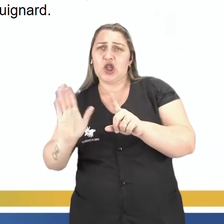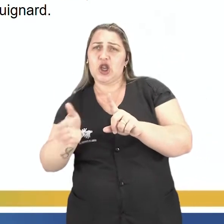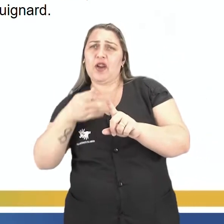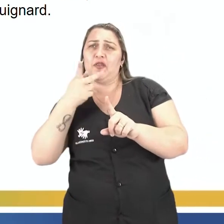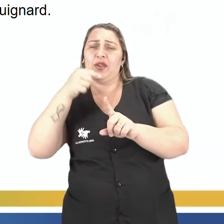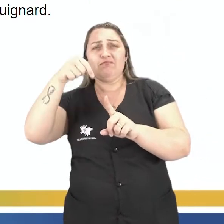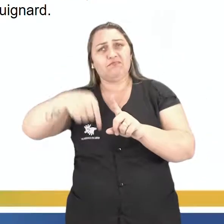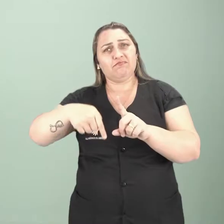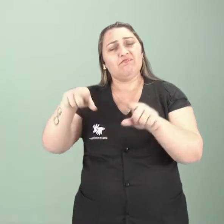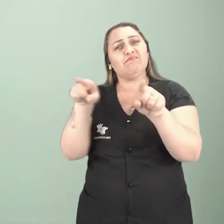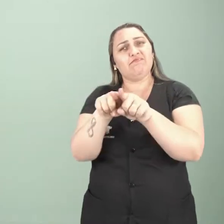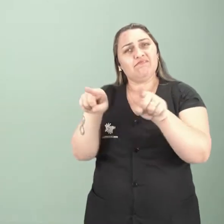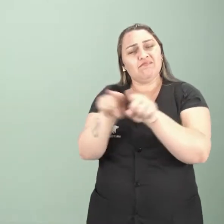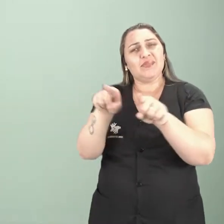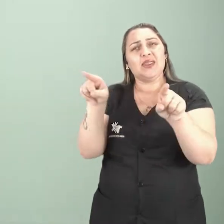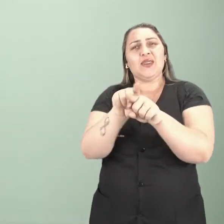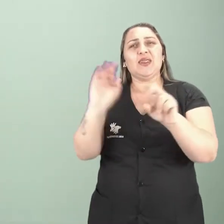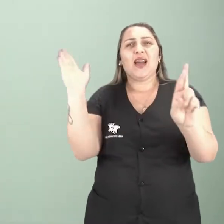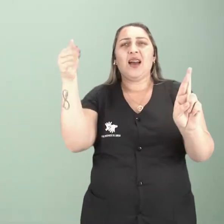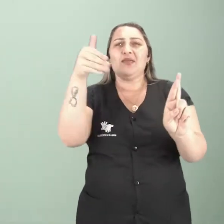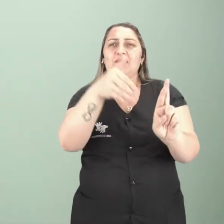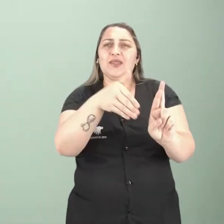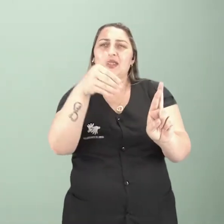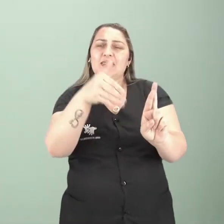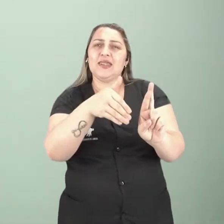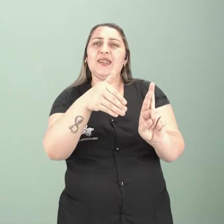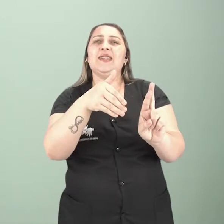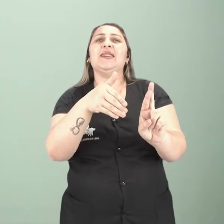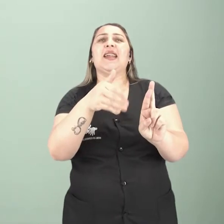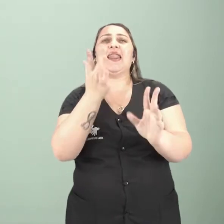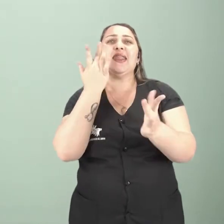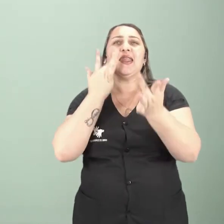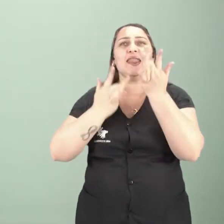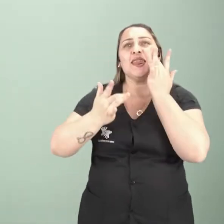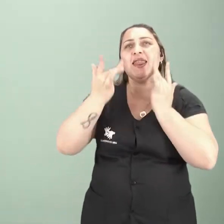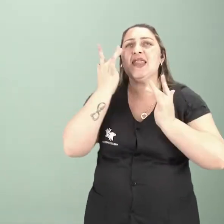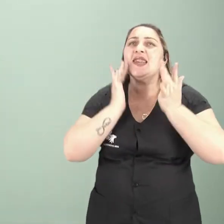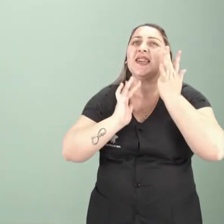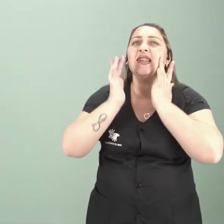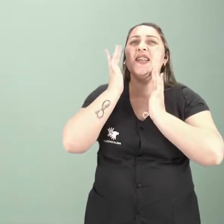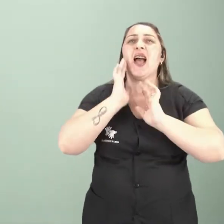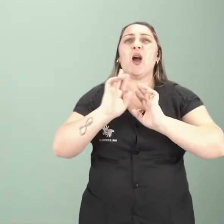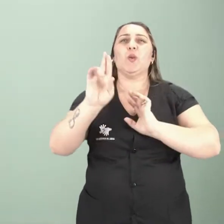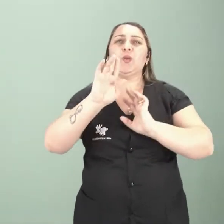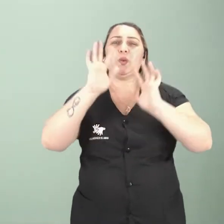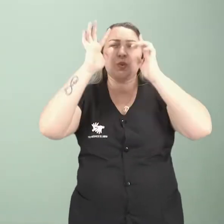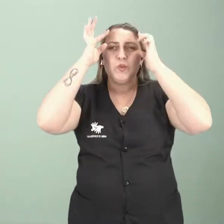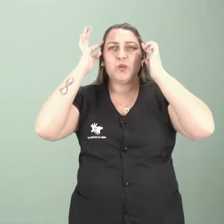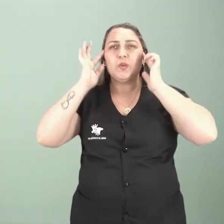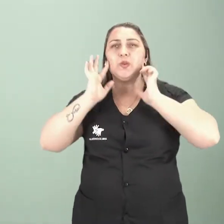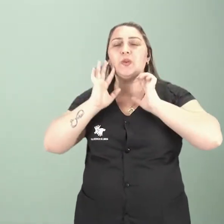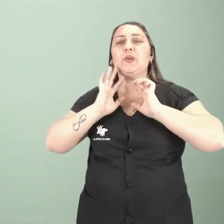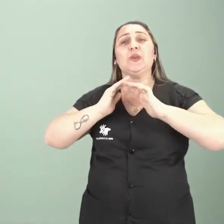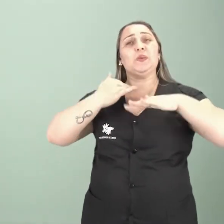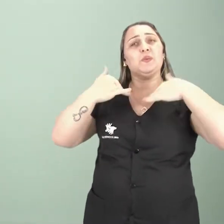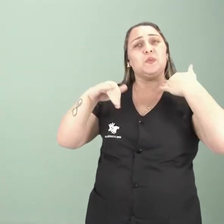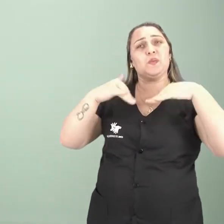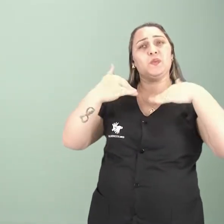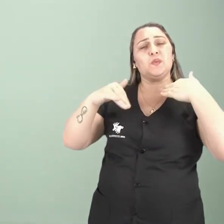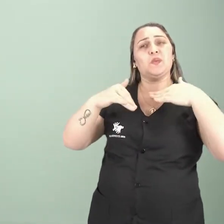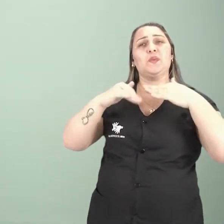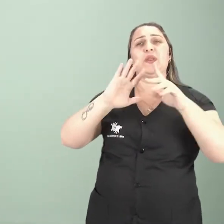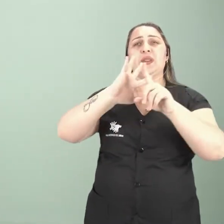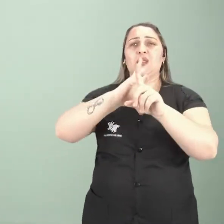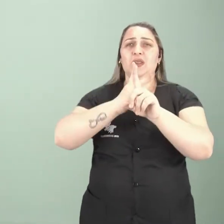Ela também faz muita referência à teatralidade, né, aos arabescos, à movimentação da obra